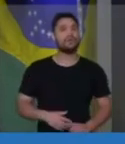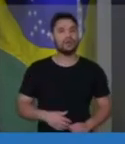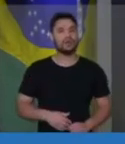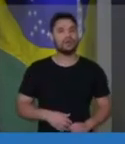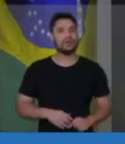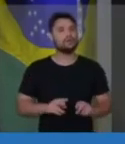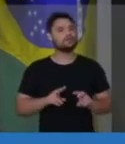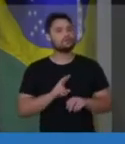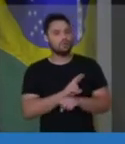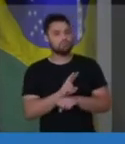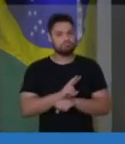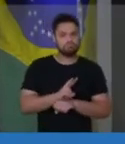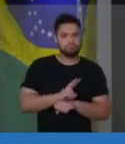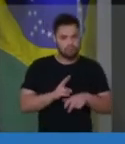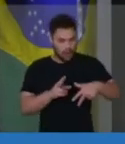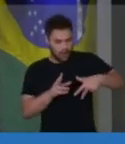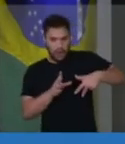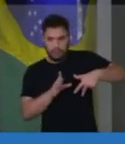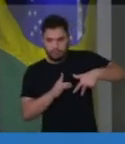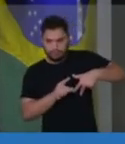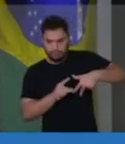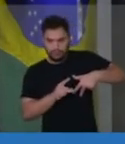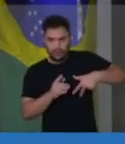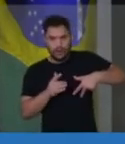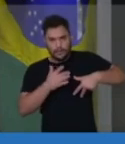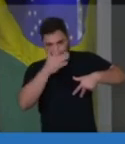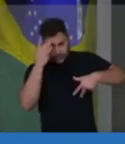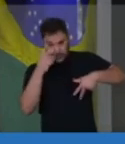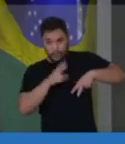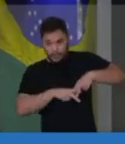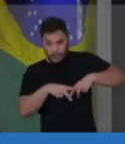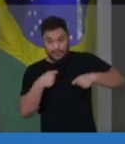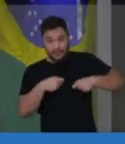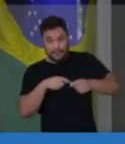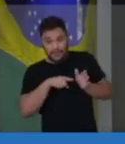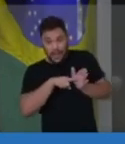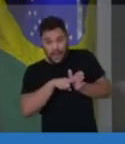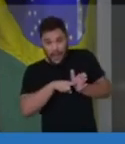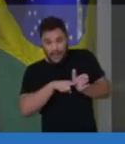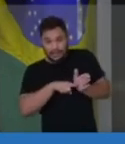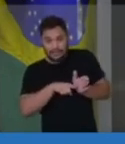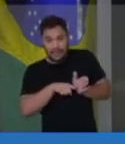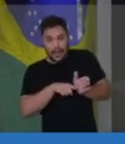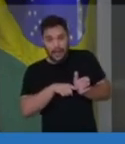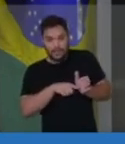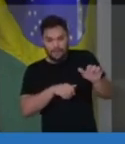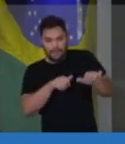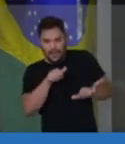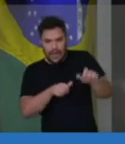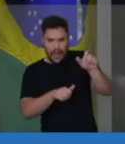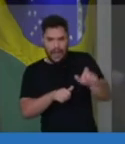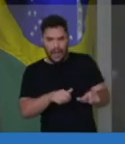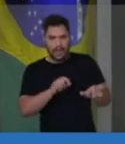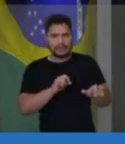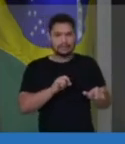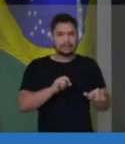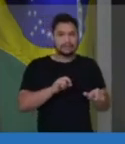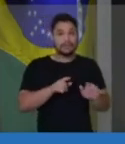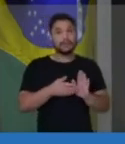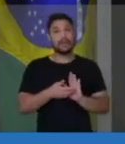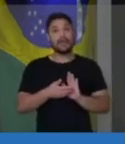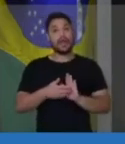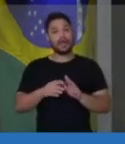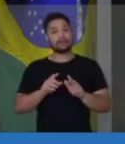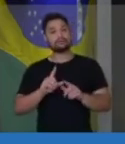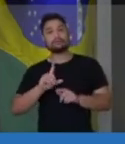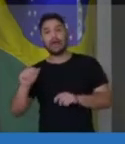dispõe sobre a monitoração eletrônica do preso, prevê a realização de exame criminológico para a progressão do regime e extingue o benefício